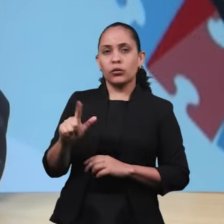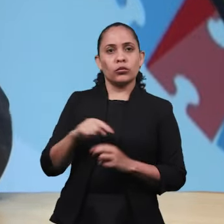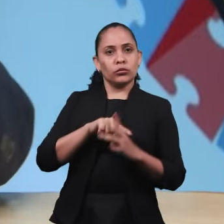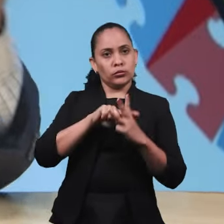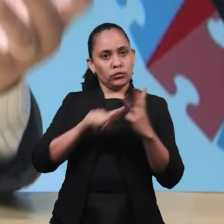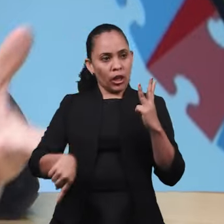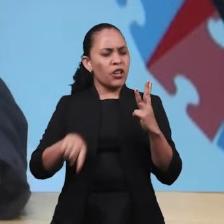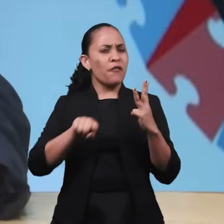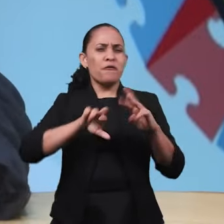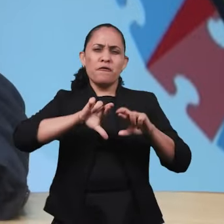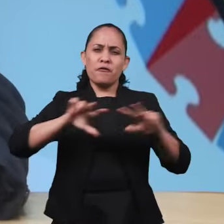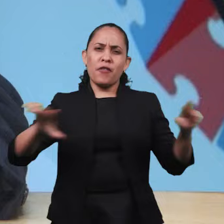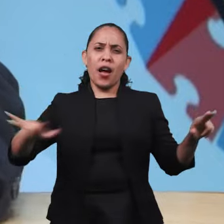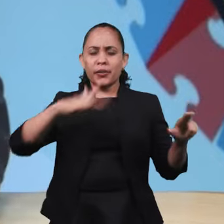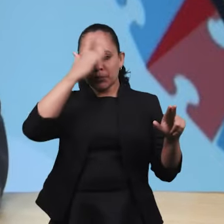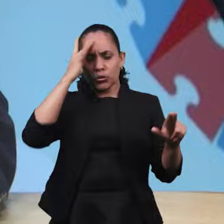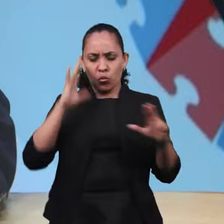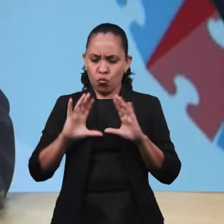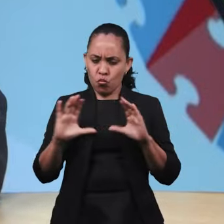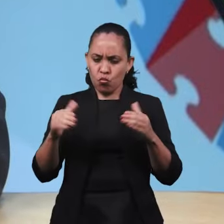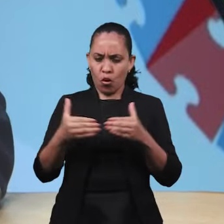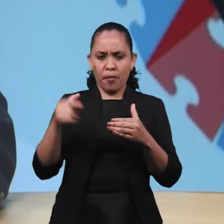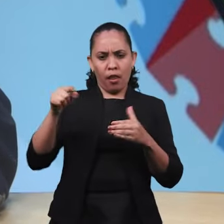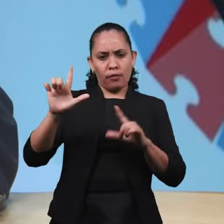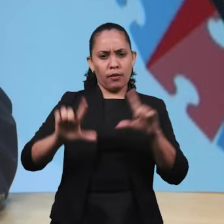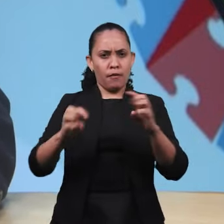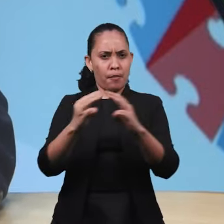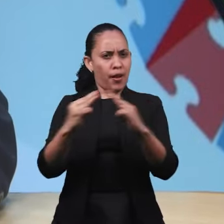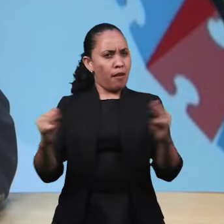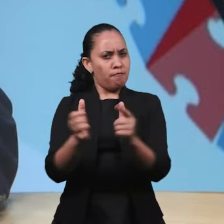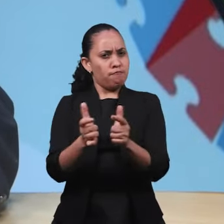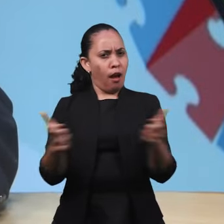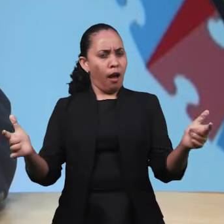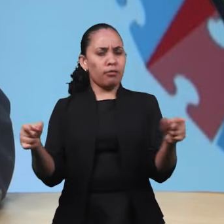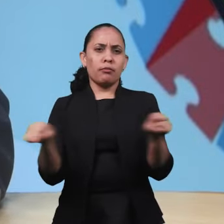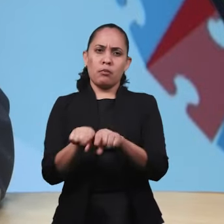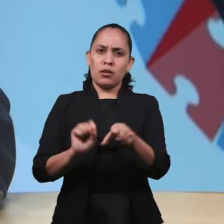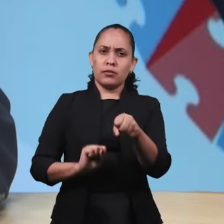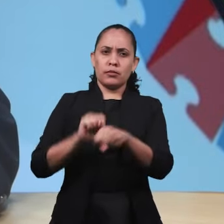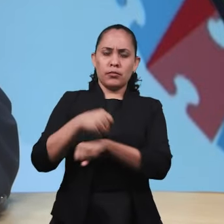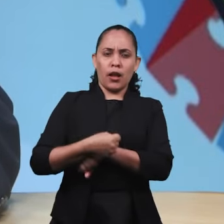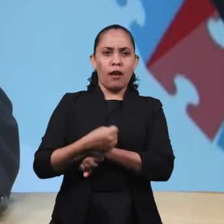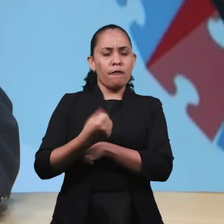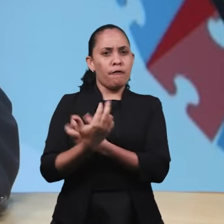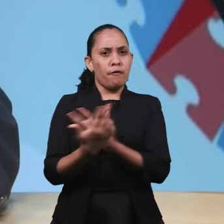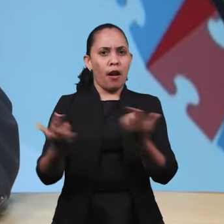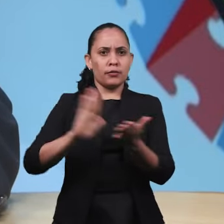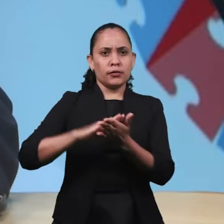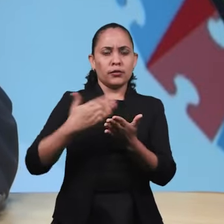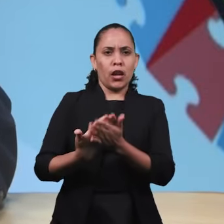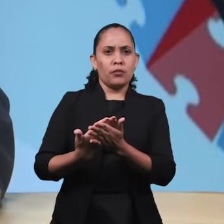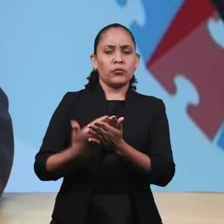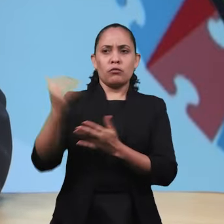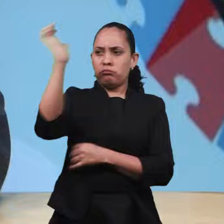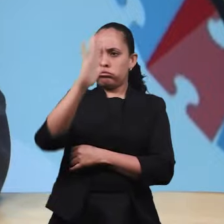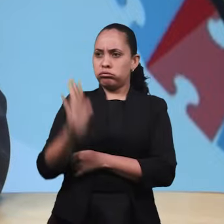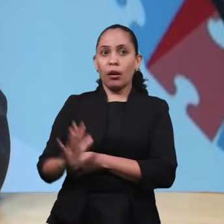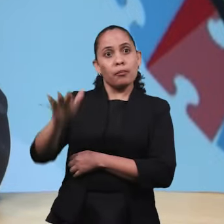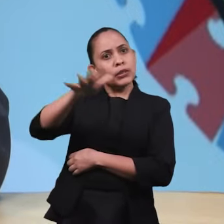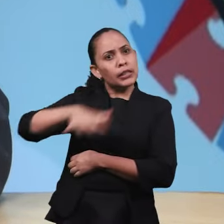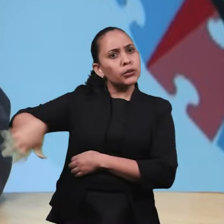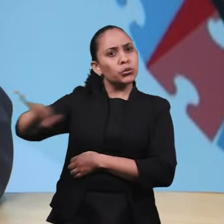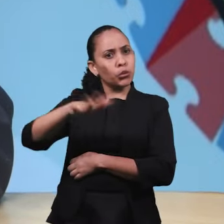3, hoje em dia já temos vários. Nós vemos que a nossa equipe na TV Manaim, ela é bem grande, nos seminários também, em vários lugares do Brasil. Essas pessoas